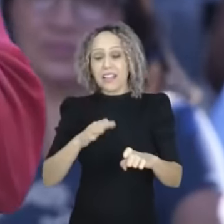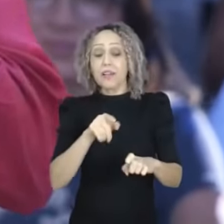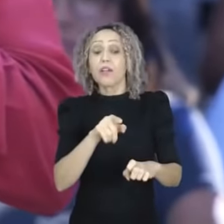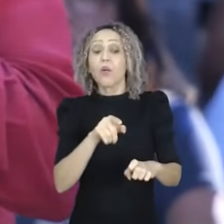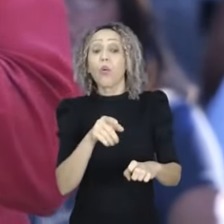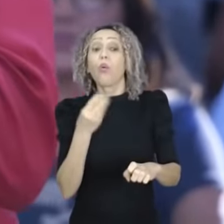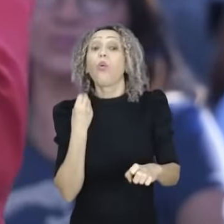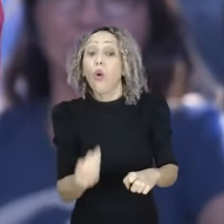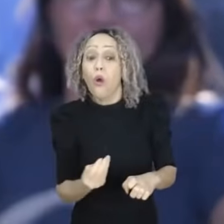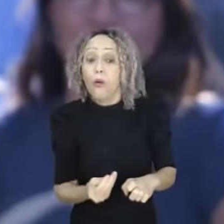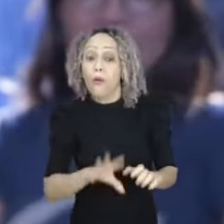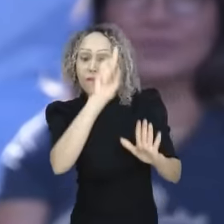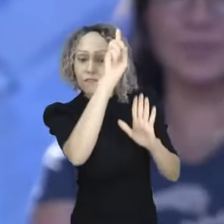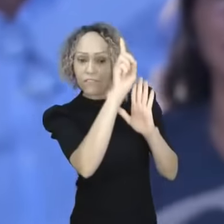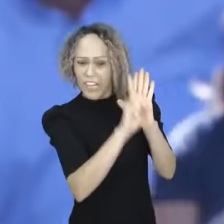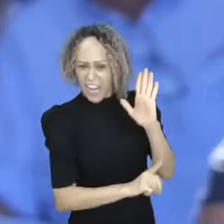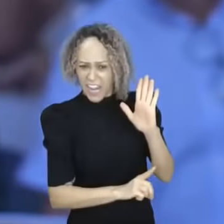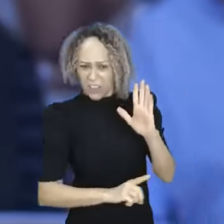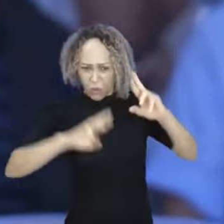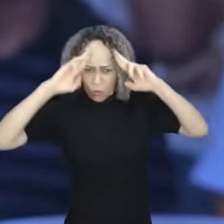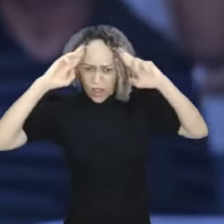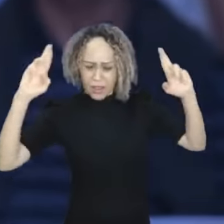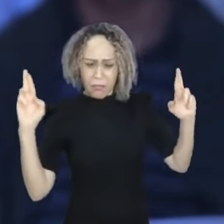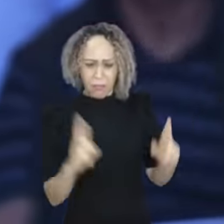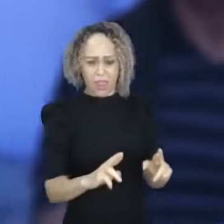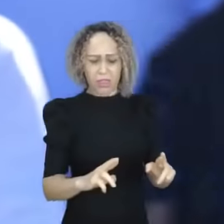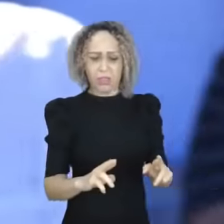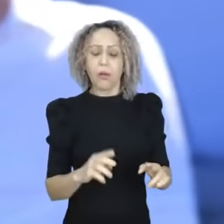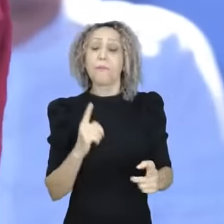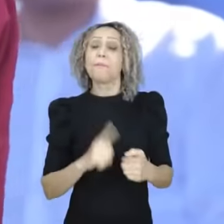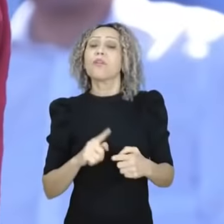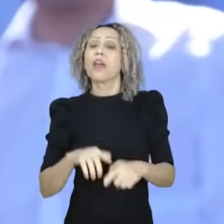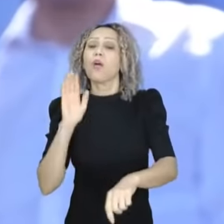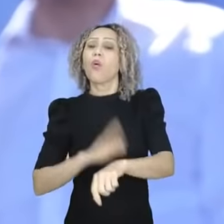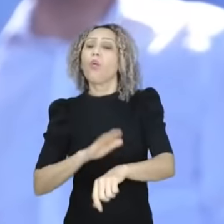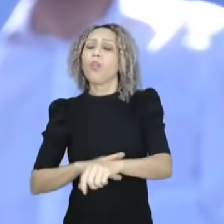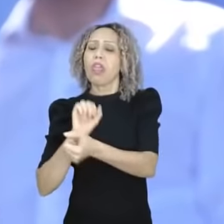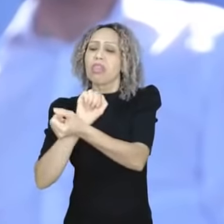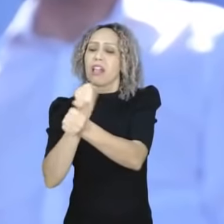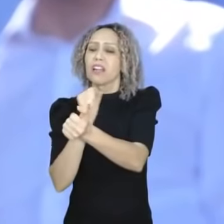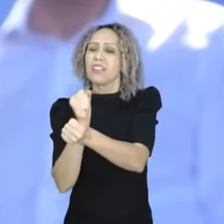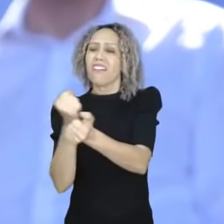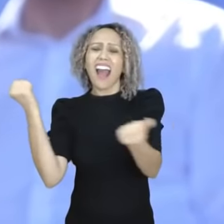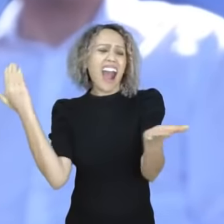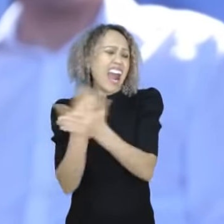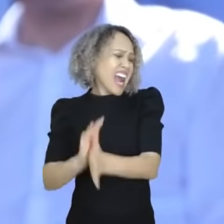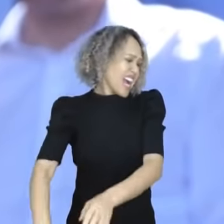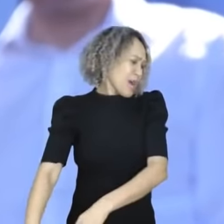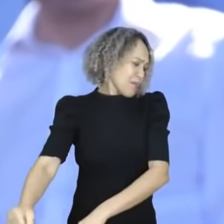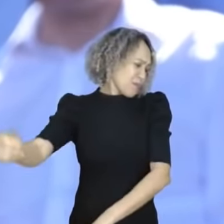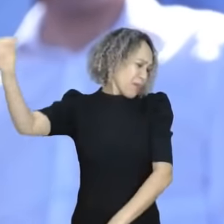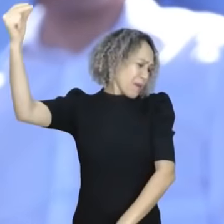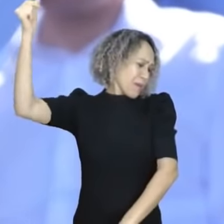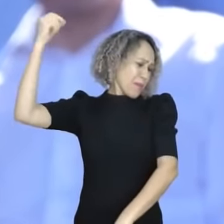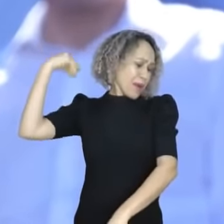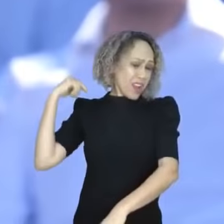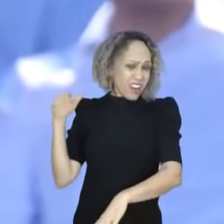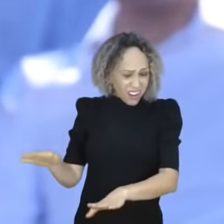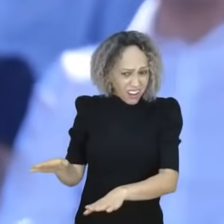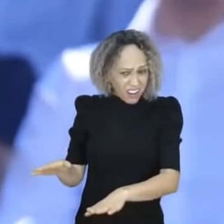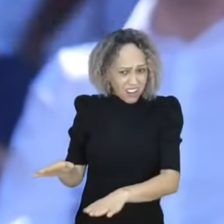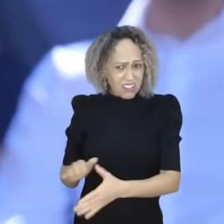com direito, com respeito. Porque o tempo da escravidão acabou faz muito tempo e eles ficam encontrando um jeito